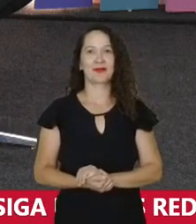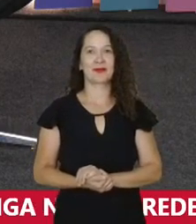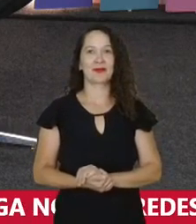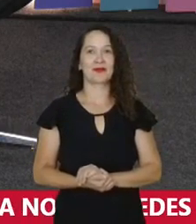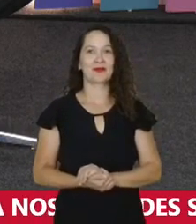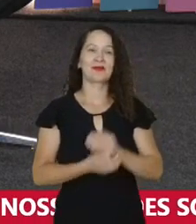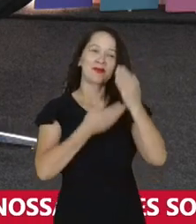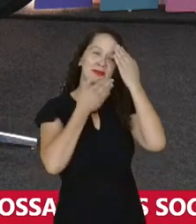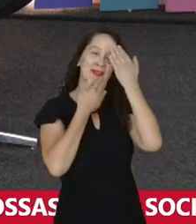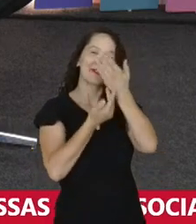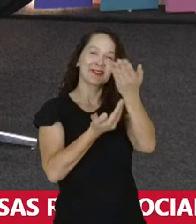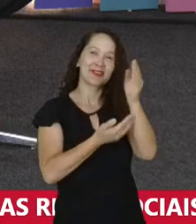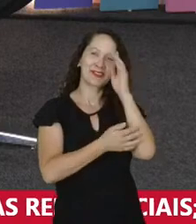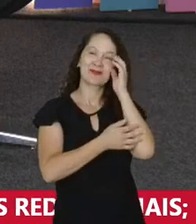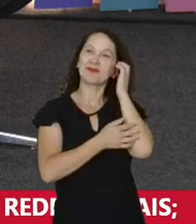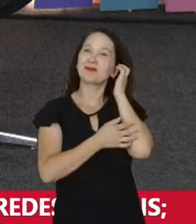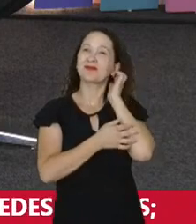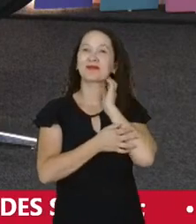Obrigada a você.